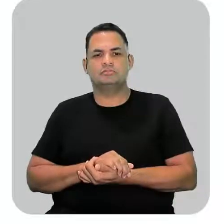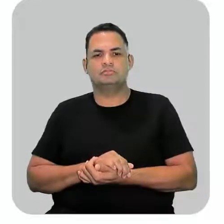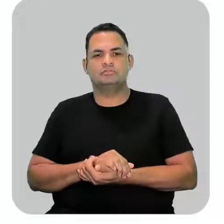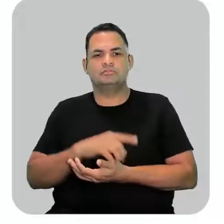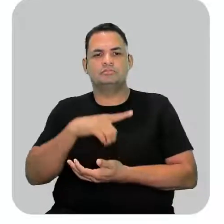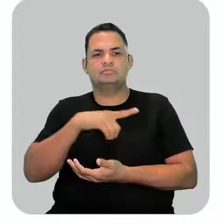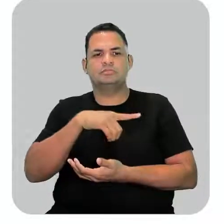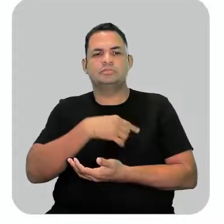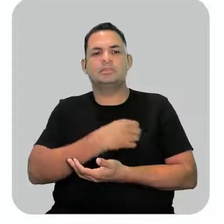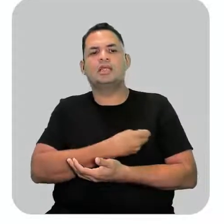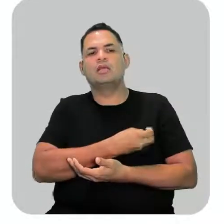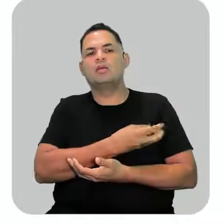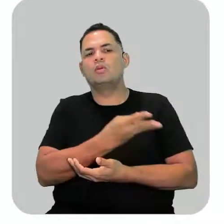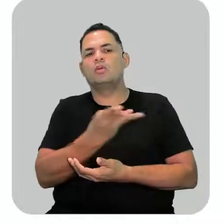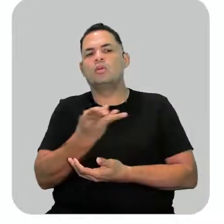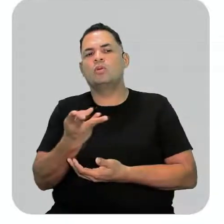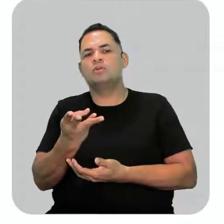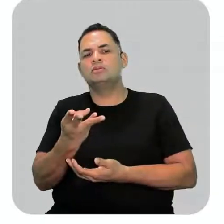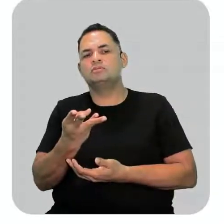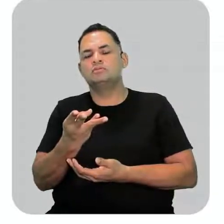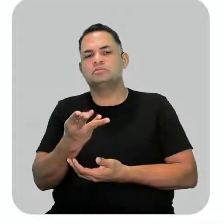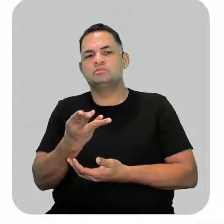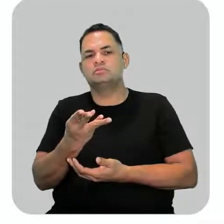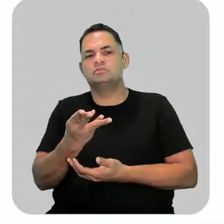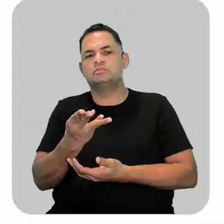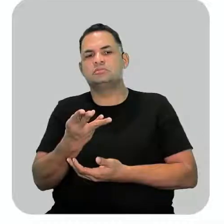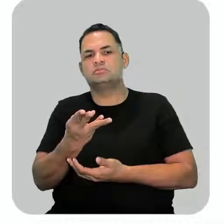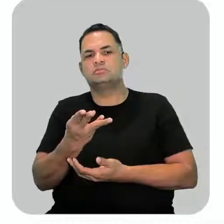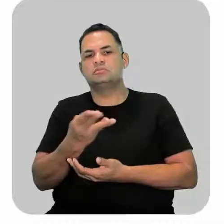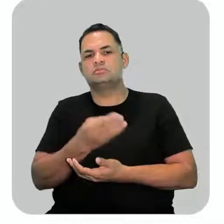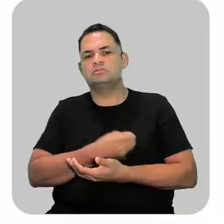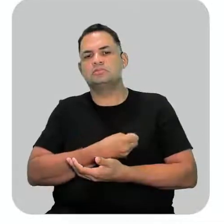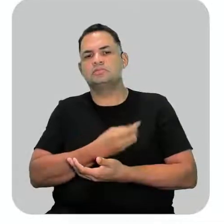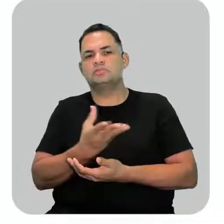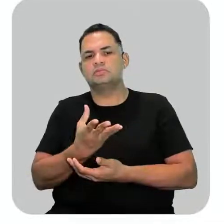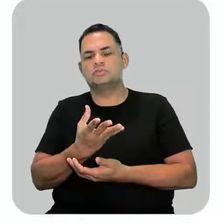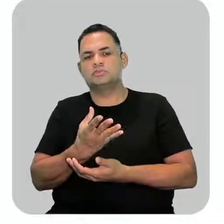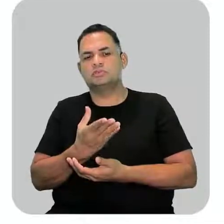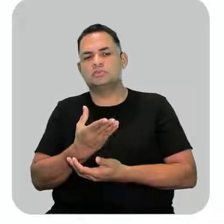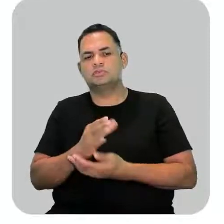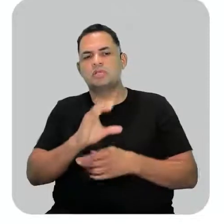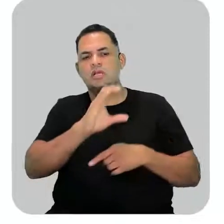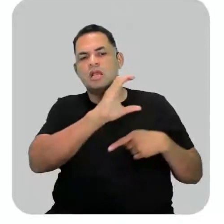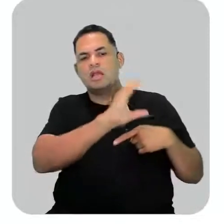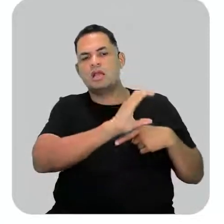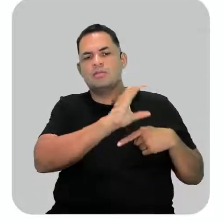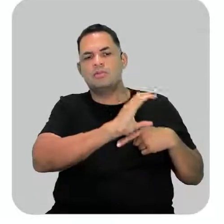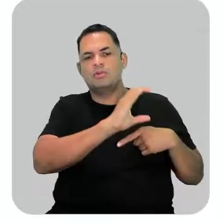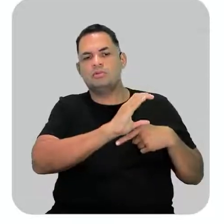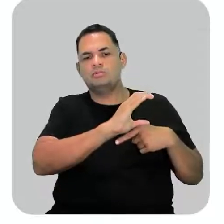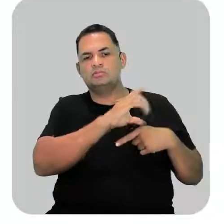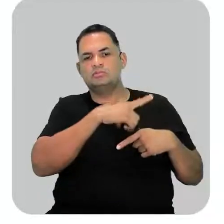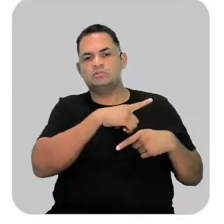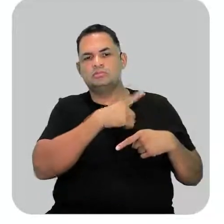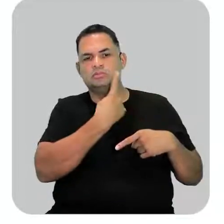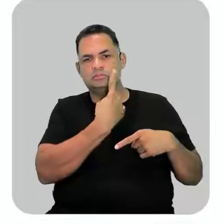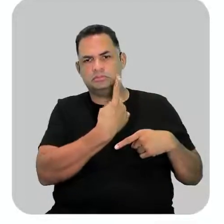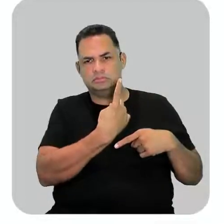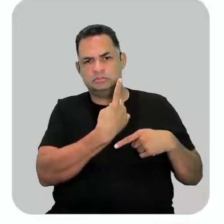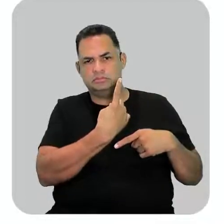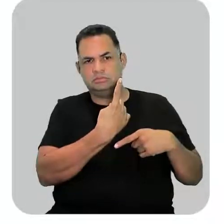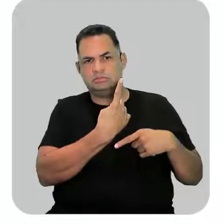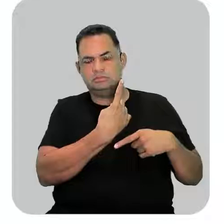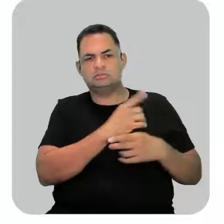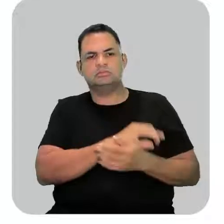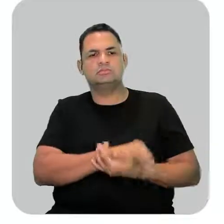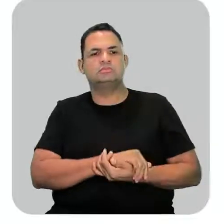tenho quantos carbonos nesse álcool? Só um. De acordo com a tabelinha lá da aula anterior, que se eu fosse vocês,